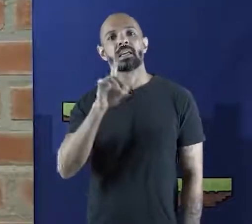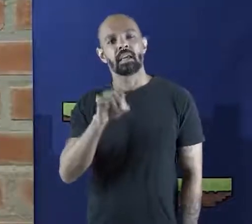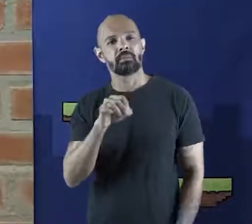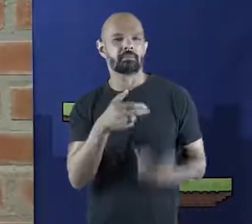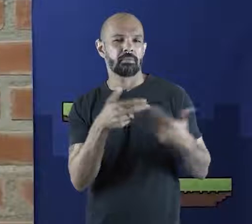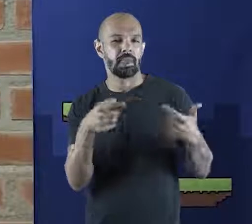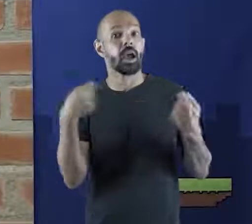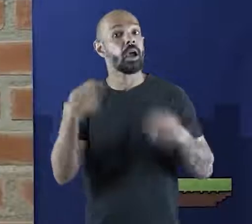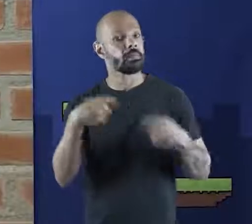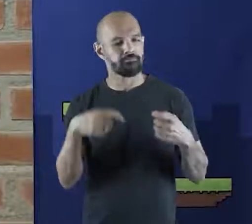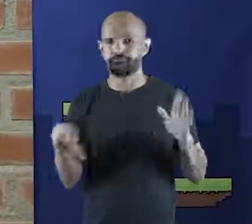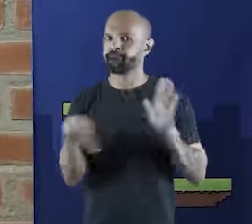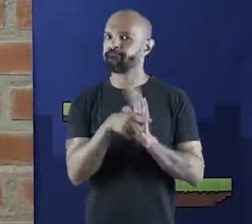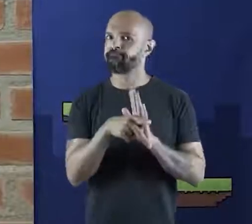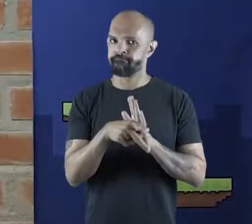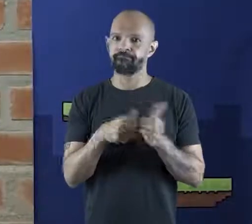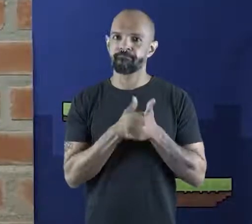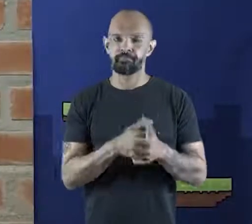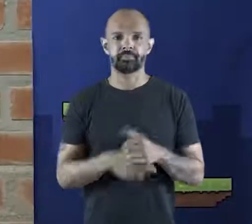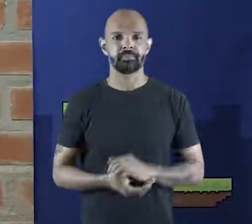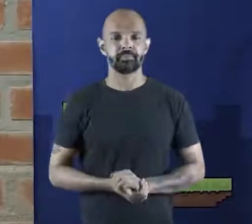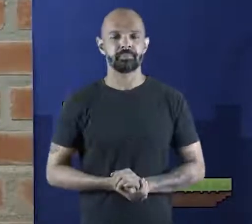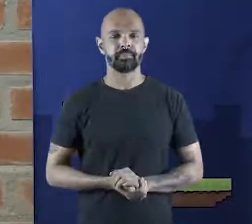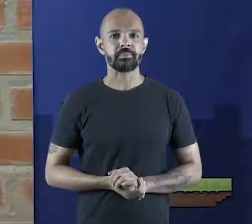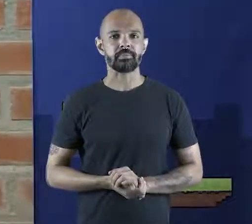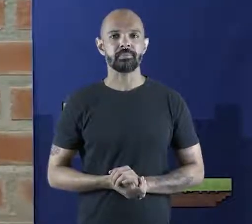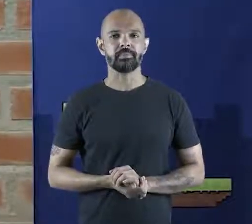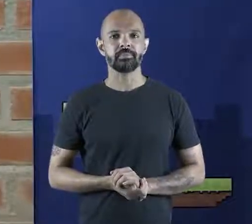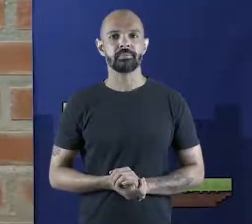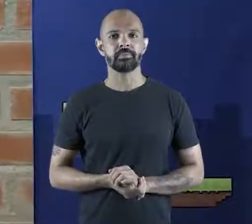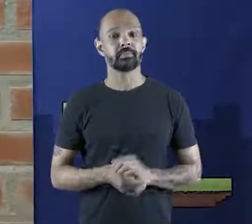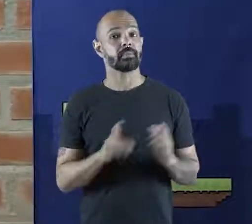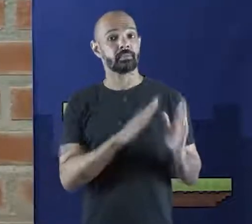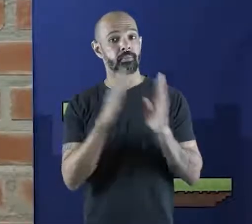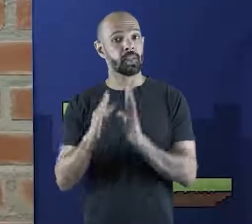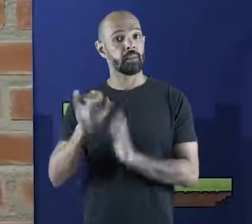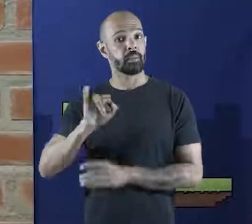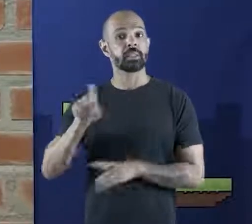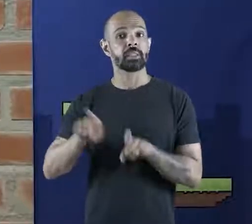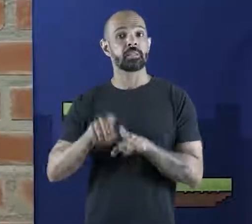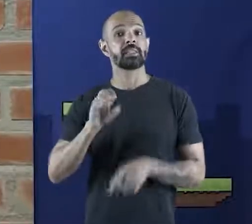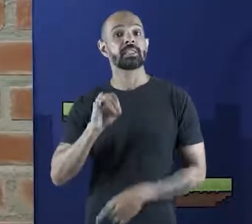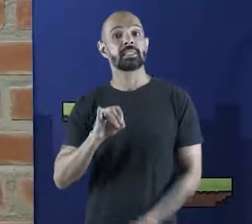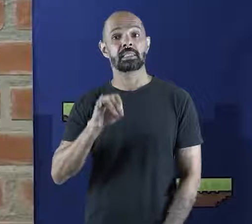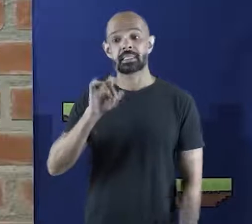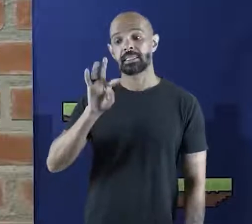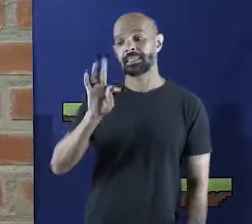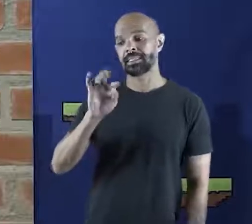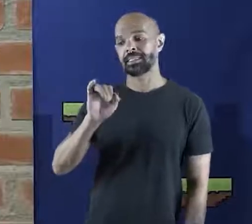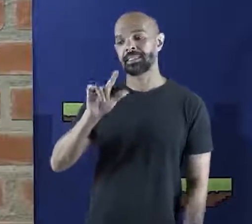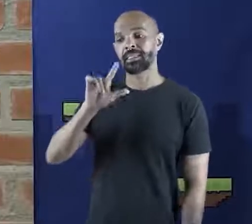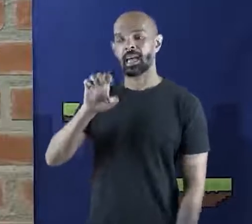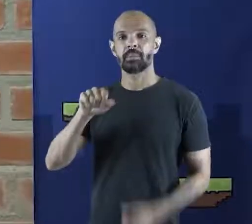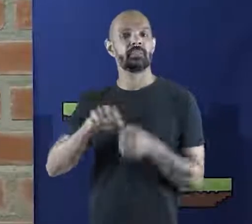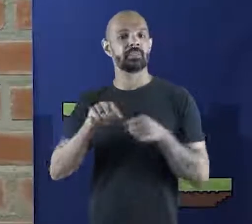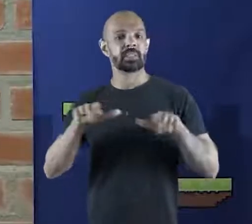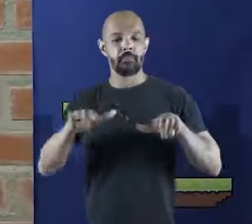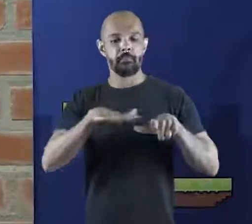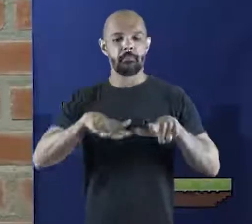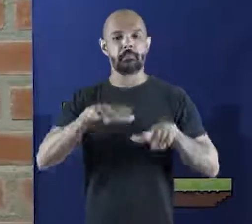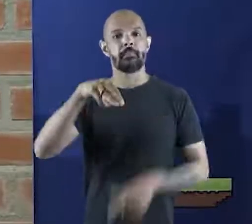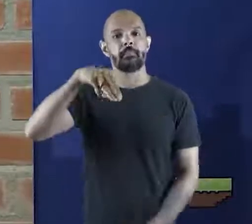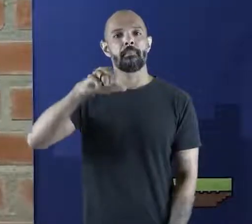seja, isso tem que ser definido, né? E uma outra coisa importante também, né? Se você vai trabalhar com tiles para fazer mapas, isso ajuda muito.